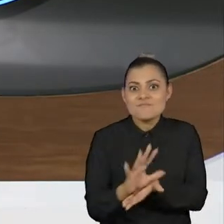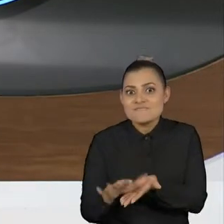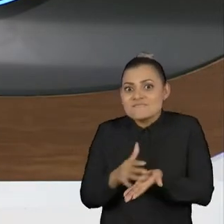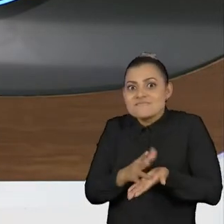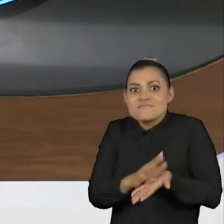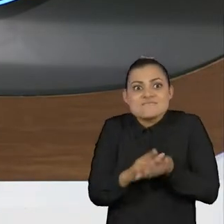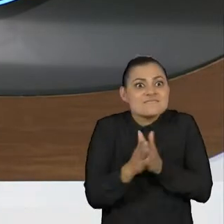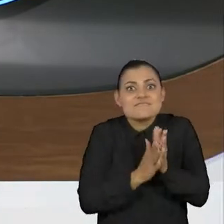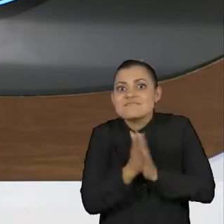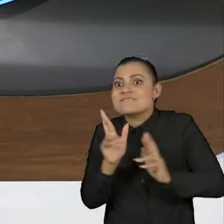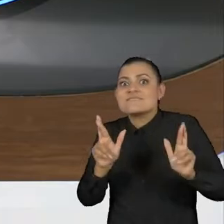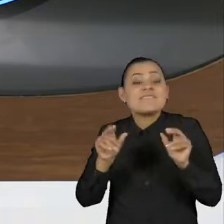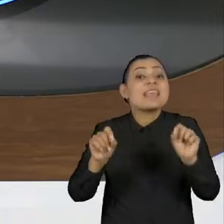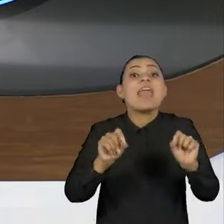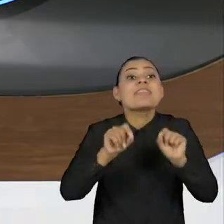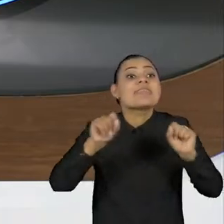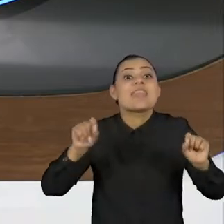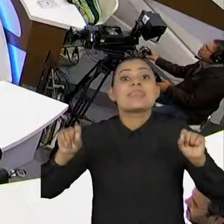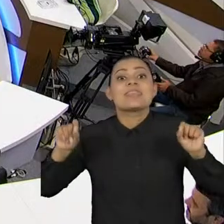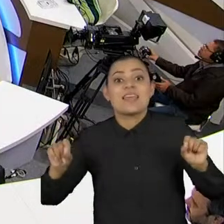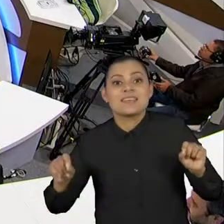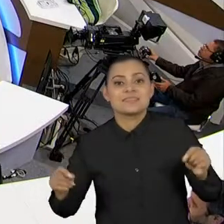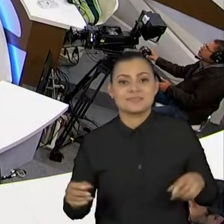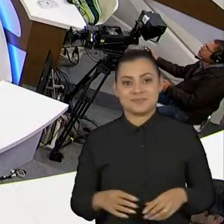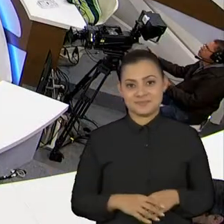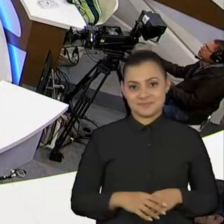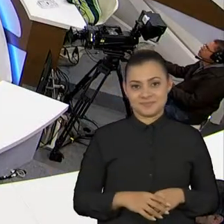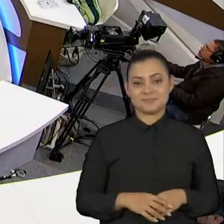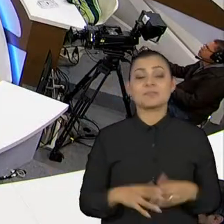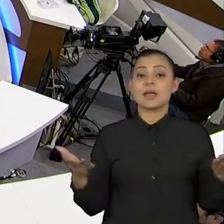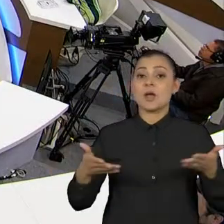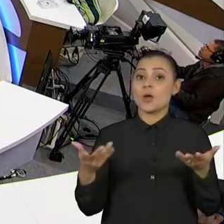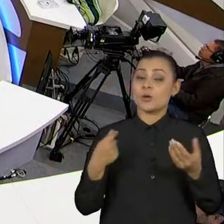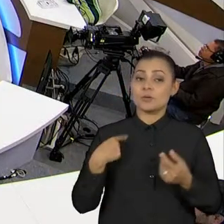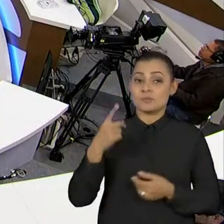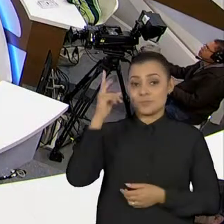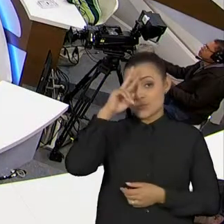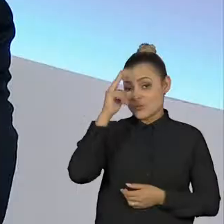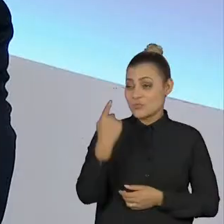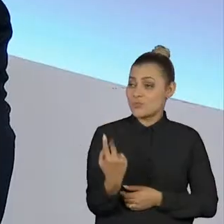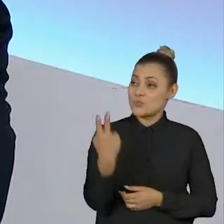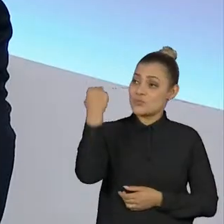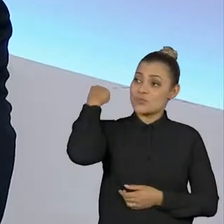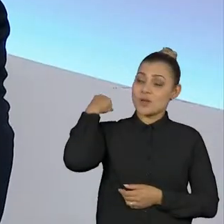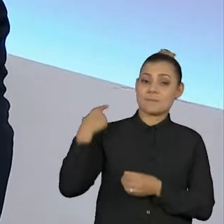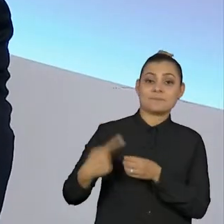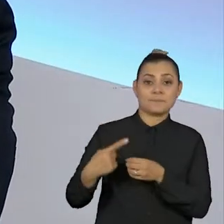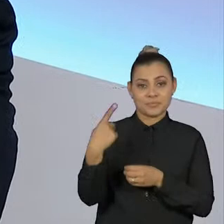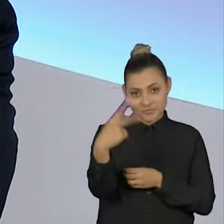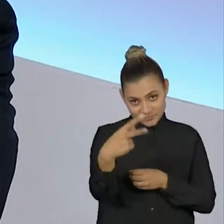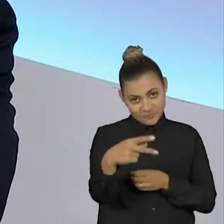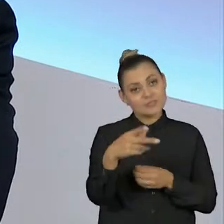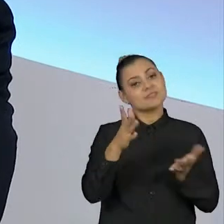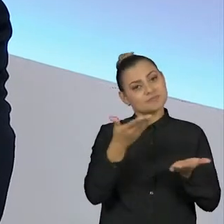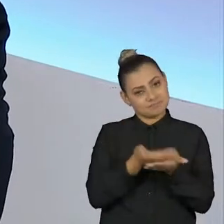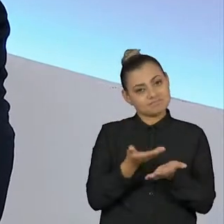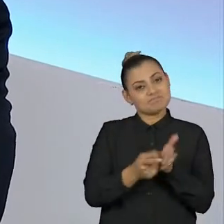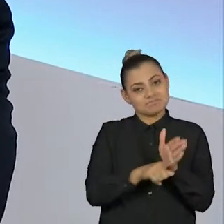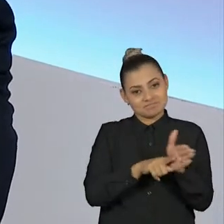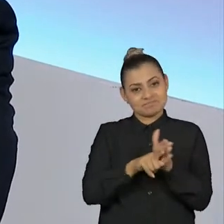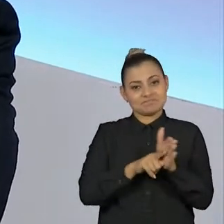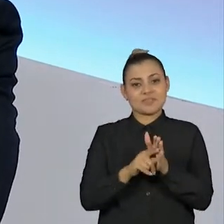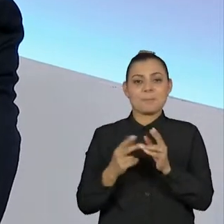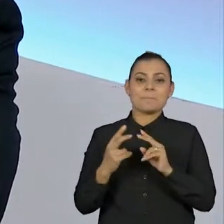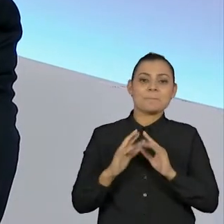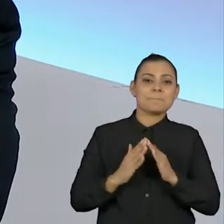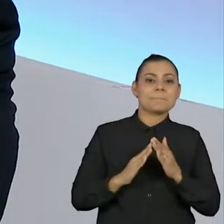que aí, quem do livro... Ney, eu queria só pegar o trem da antiguidade e ir para o subúrbio. Porque você também é um grande estudioso do subúrbio, não podia deixar